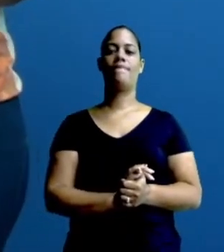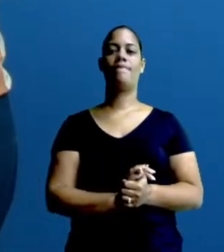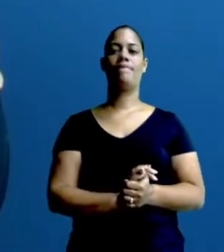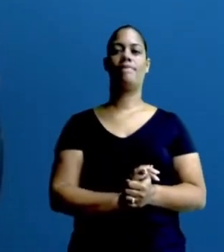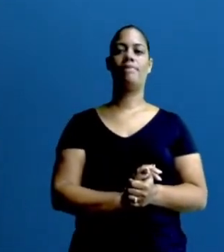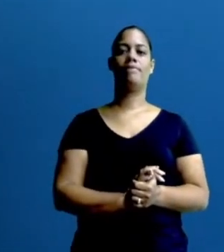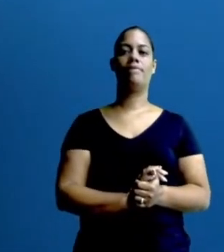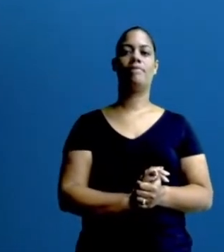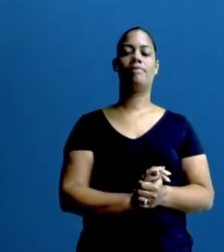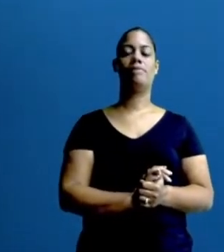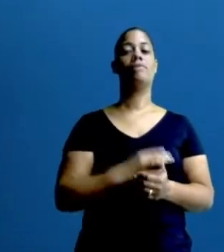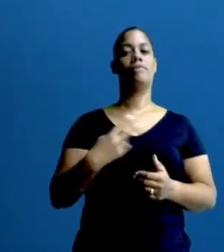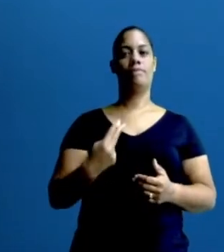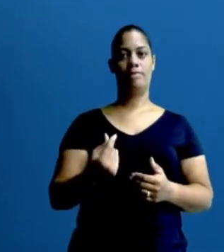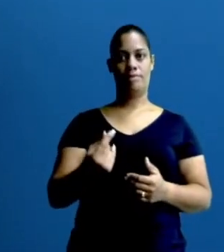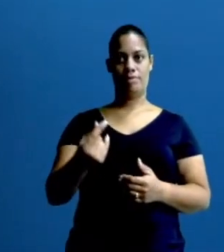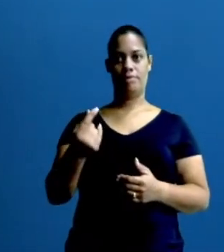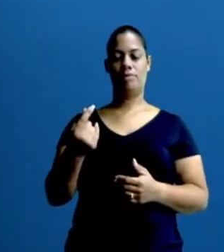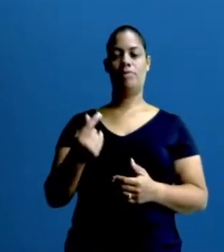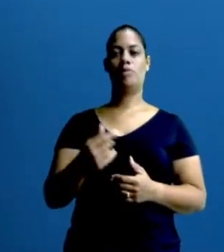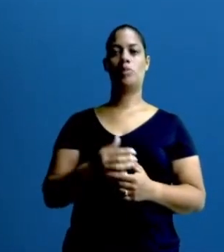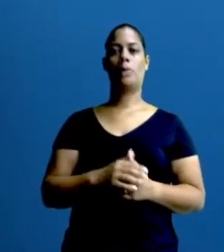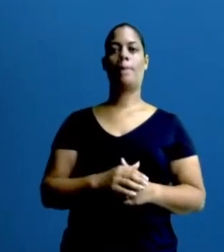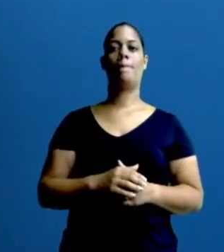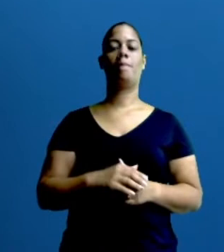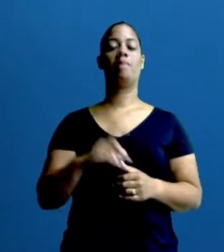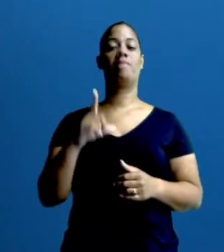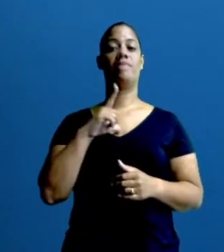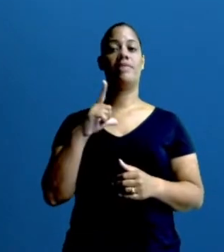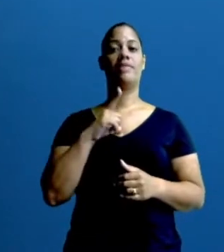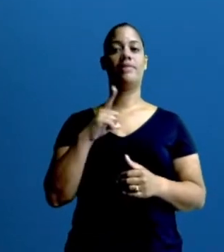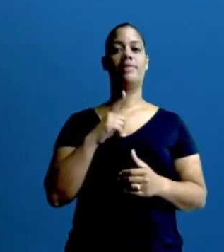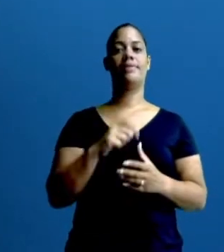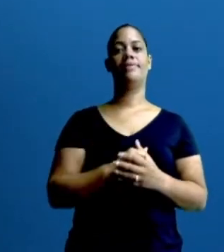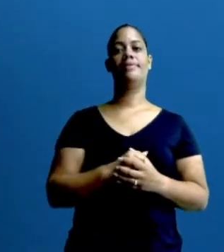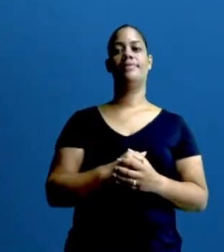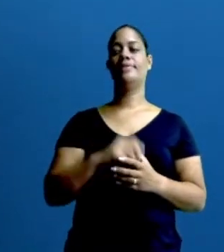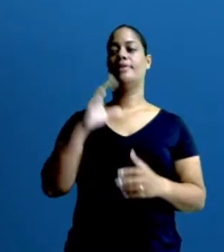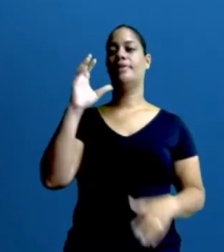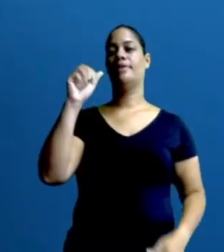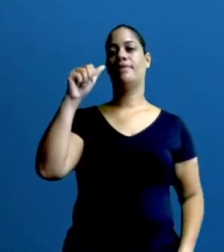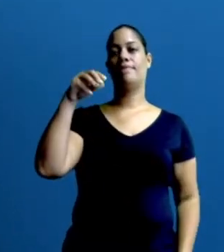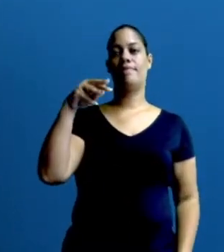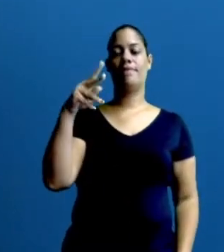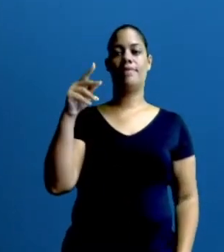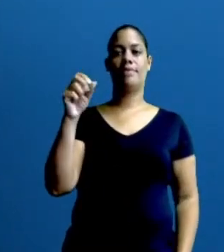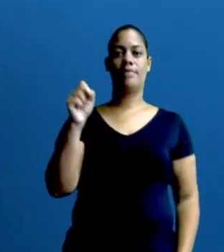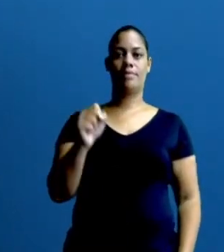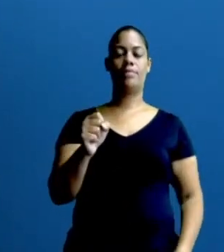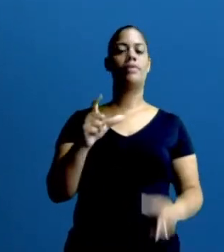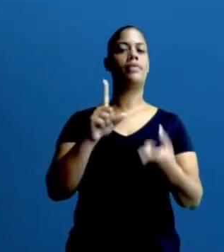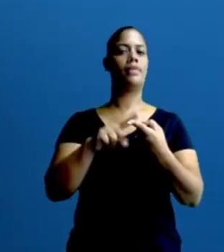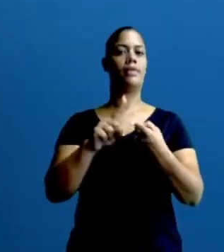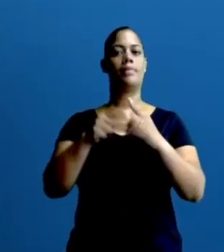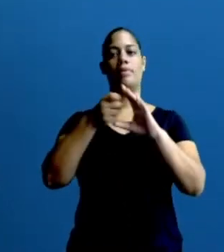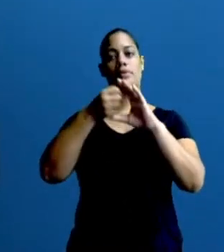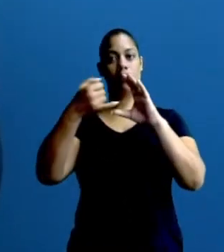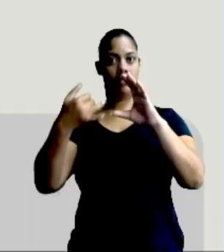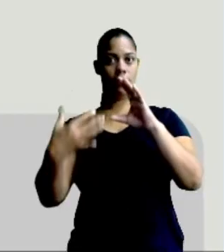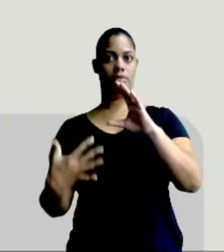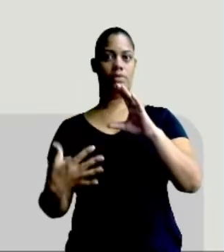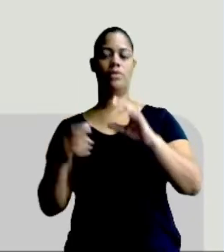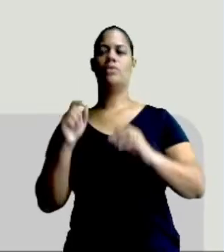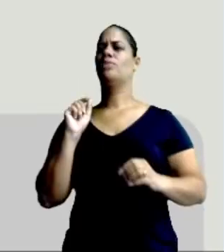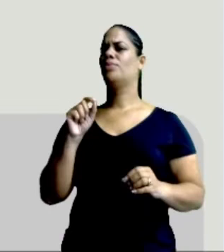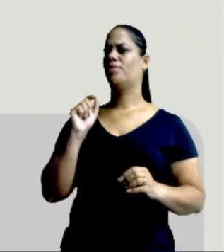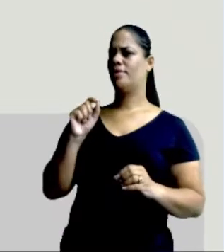Bom, continuando no clima subtropical, nós vamos ter agora os campos, que também é característico desse clima. E o